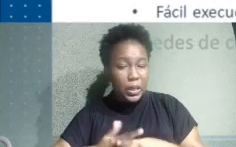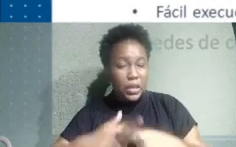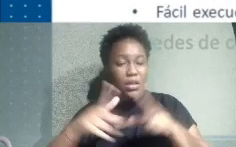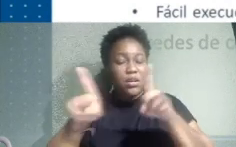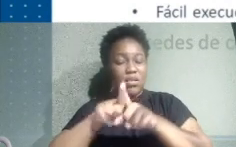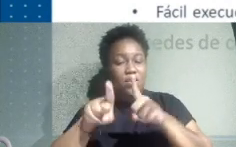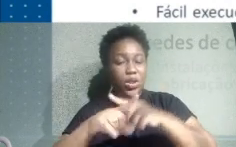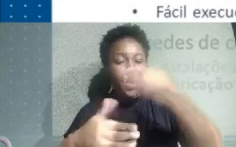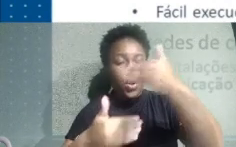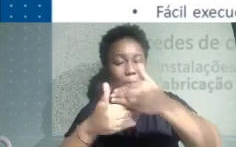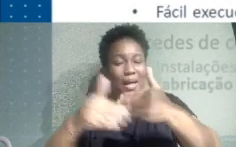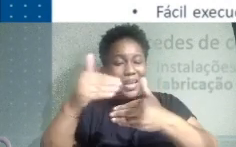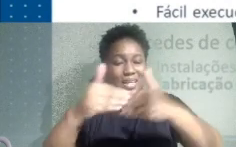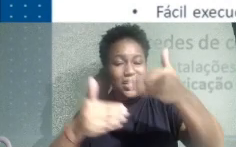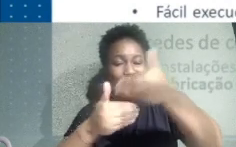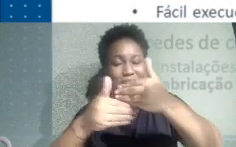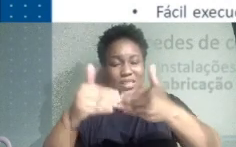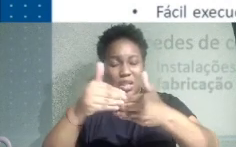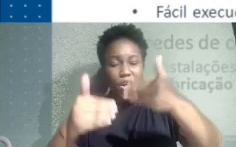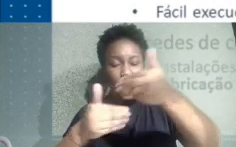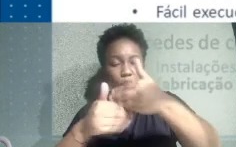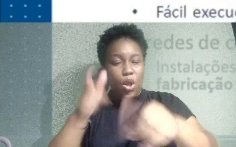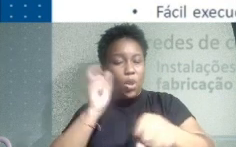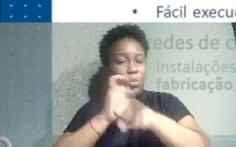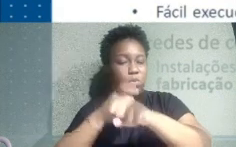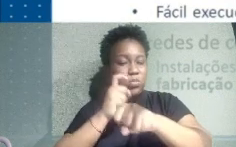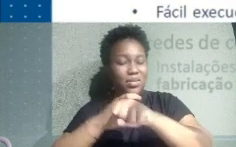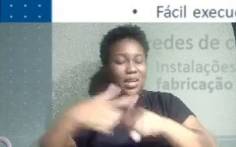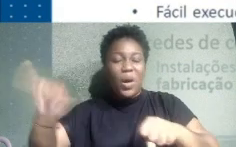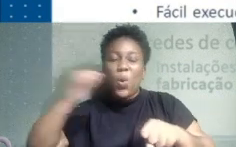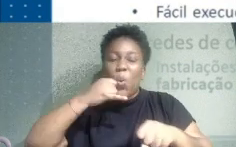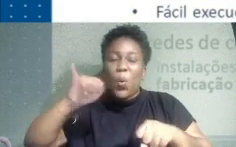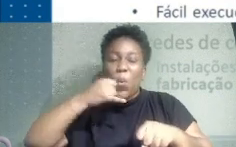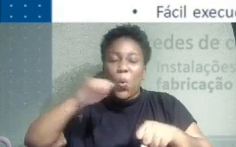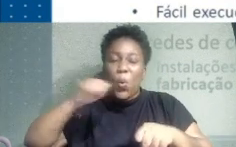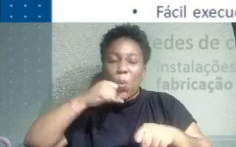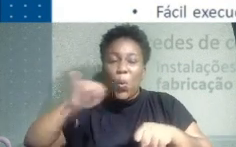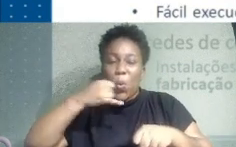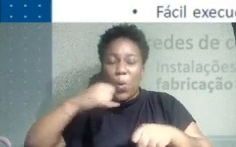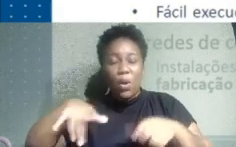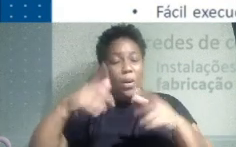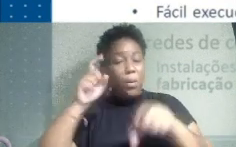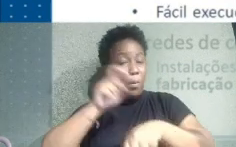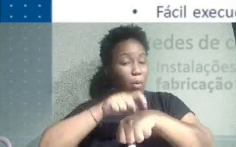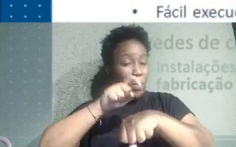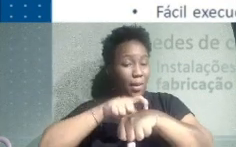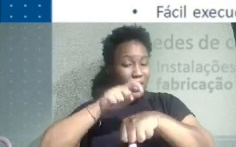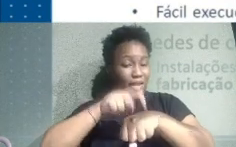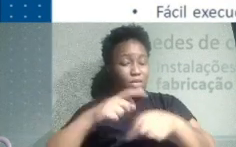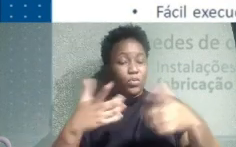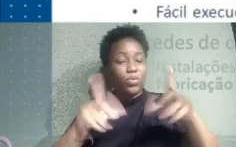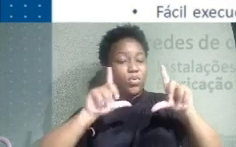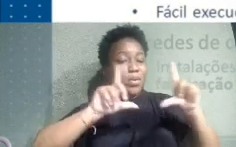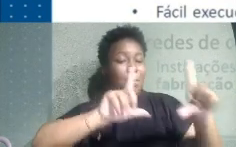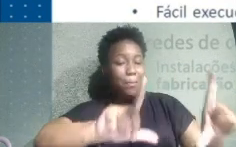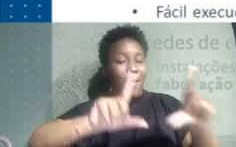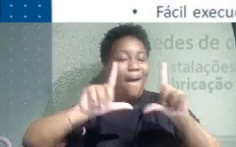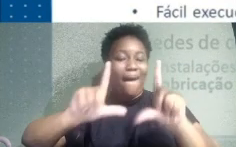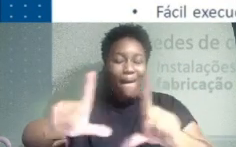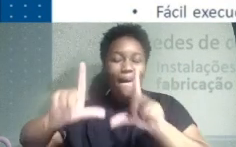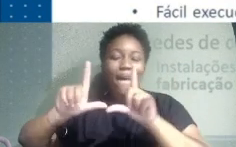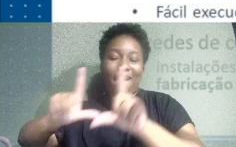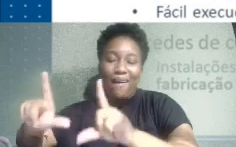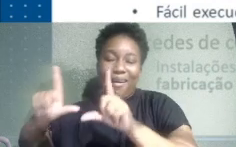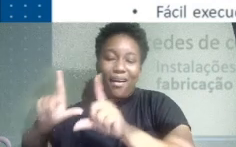concreto armado, você tem que as instalações elétricas devem ser feitas durante a fabricação das placas, tá bom? Então lá